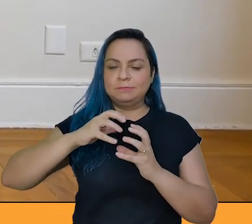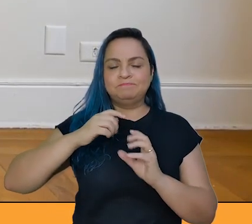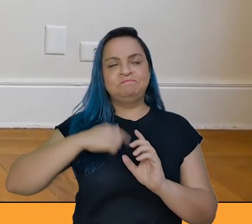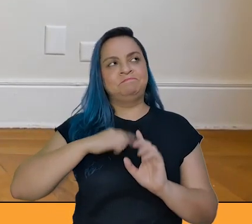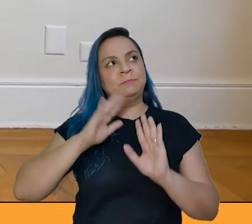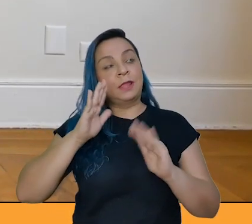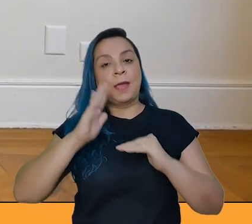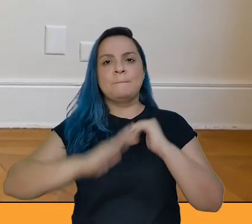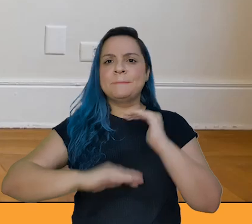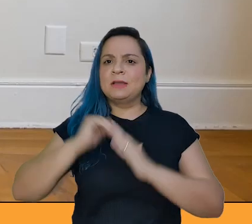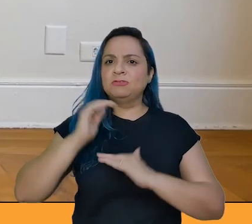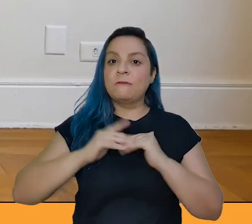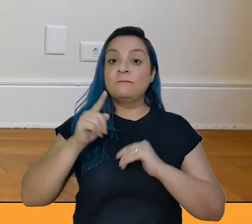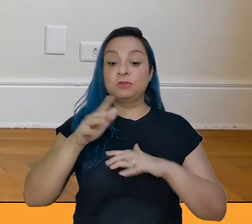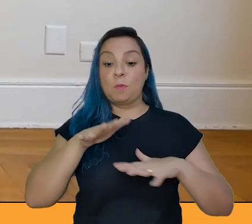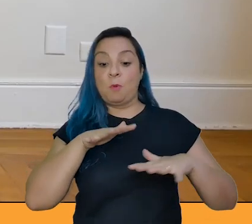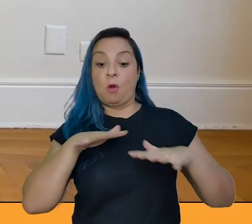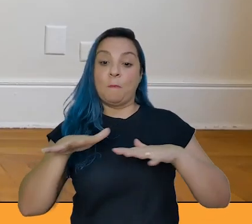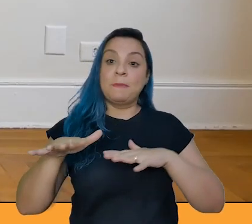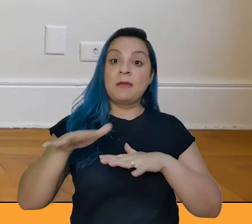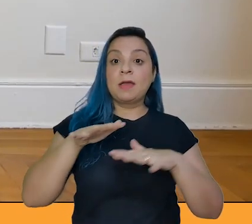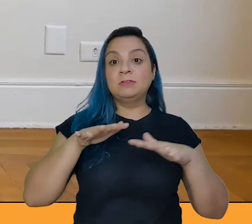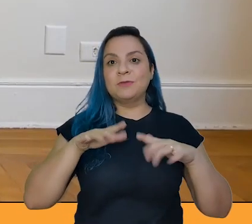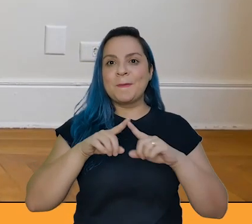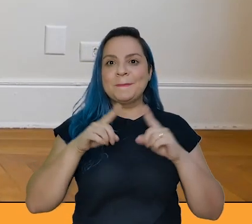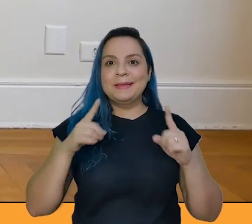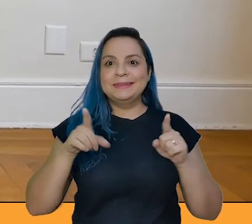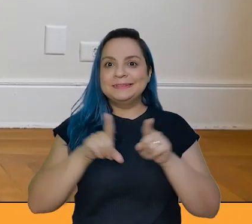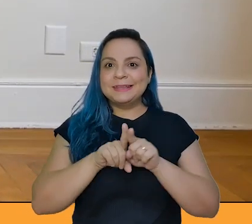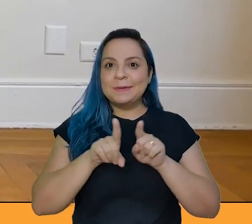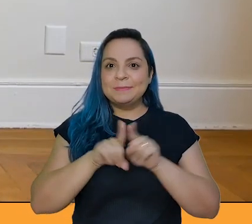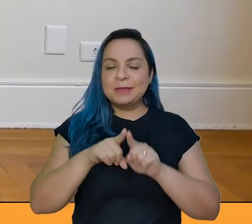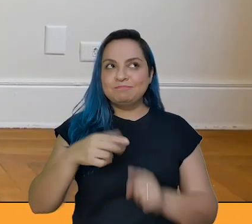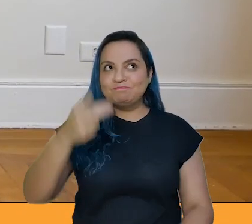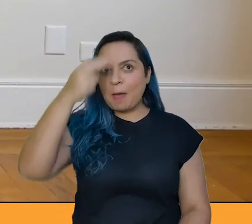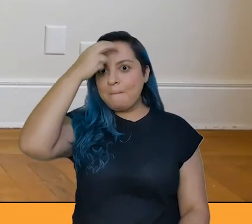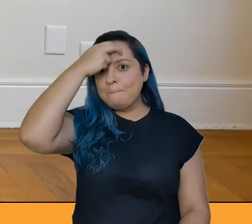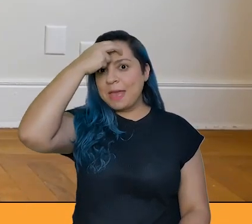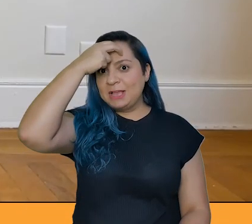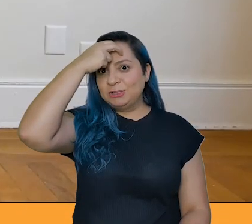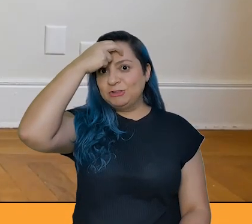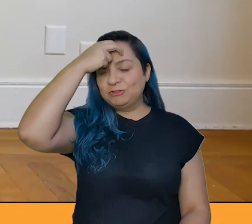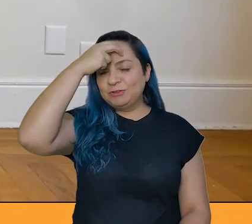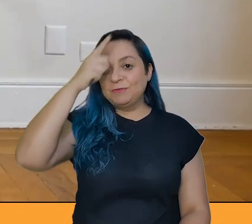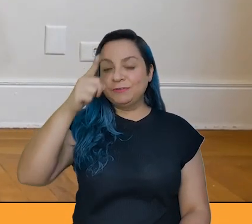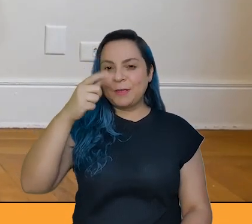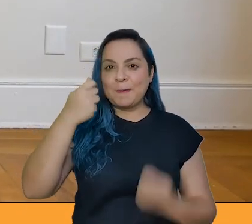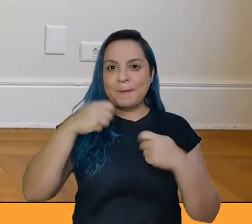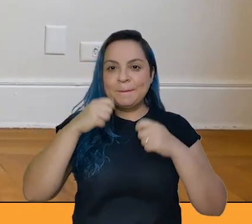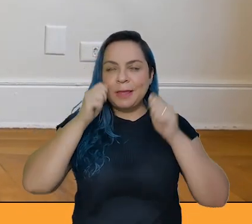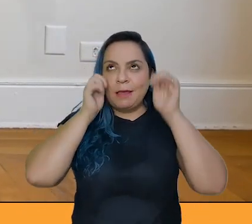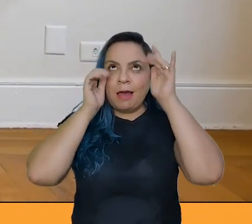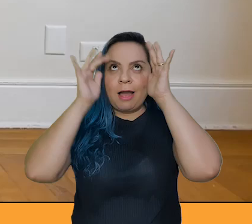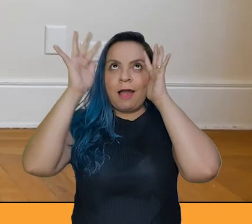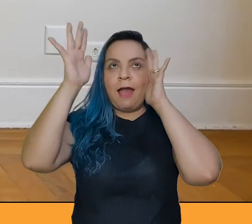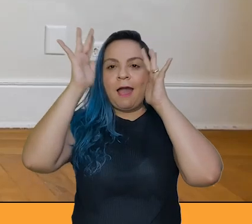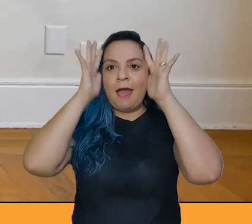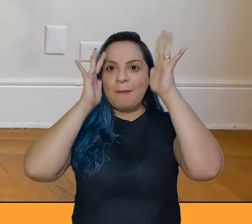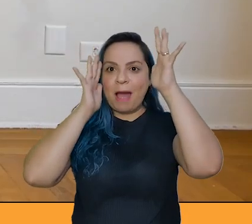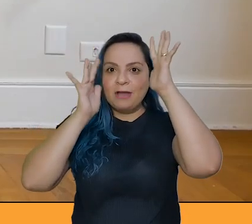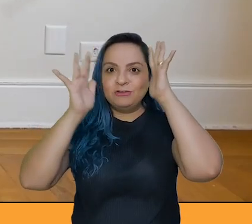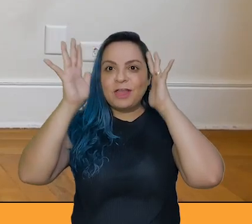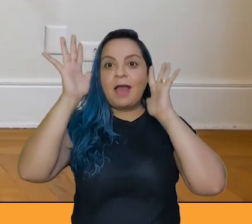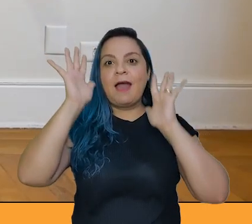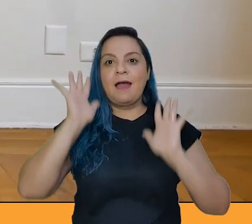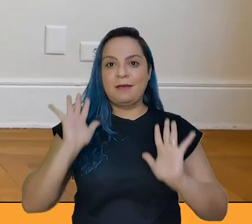exige não só que você movimente o seu corpo, mas que você movimente a mente também. A gente precisa ter esse lado